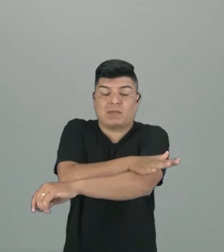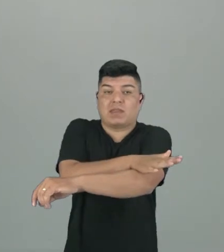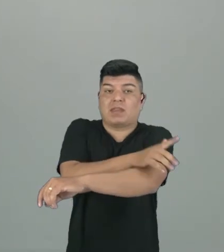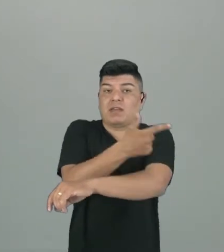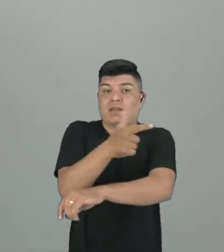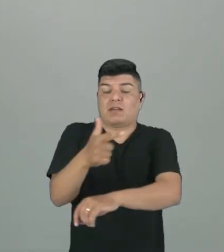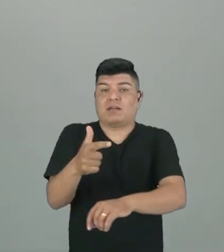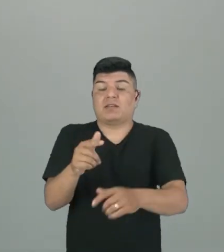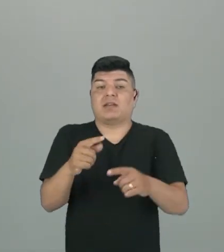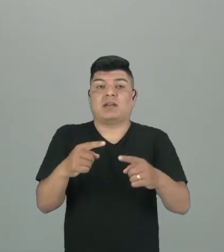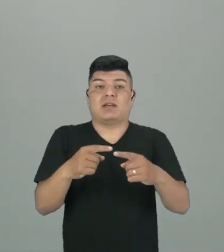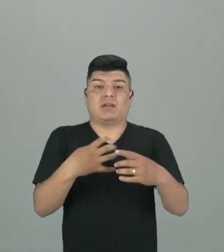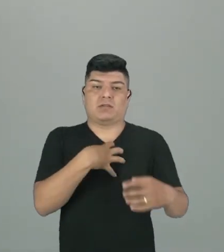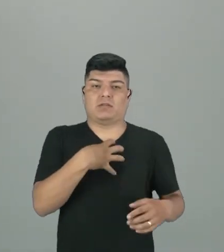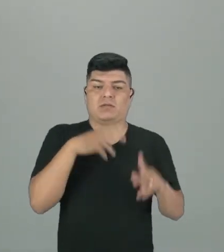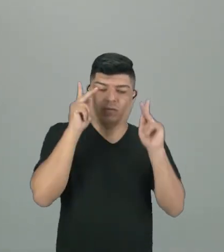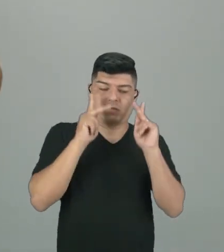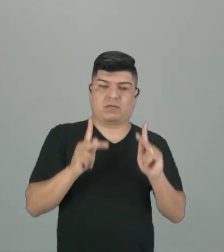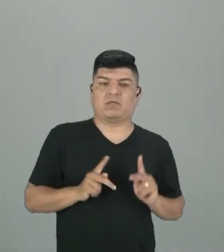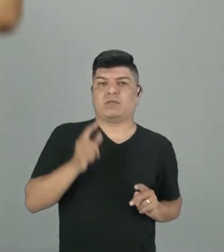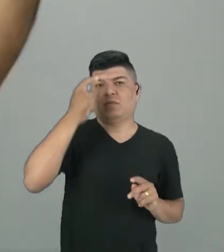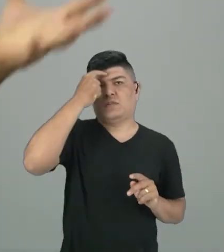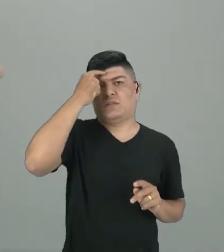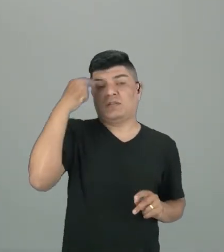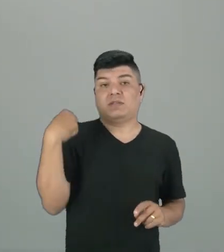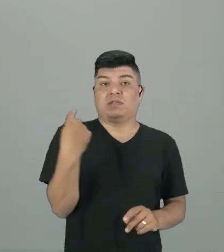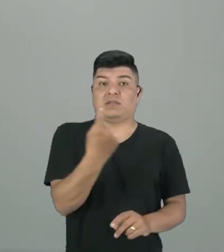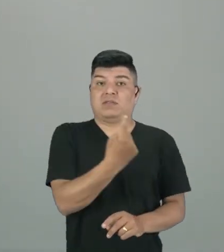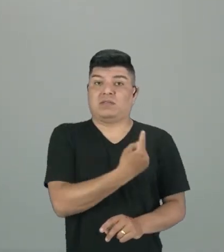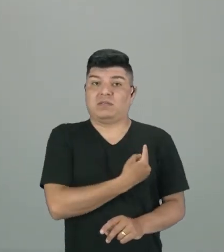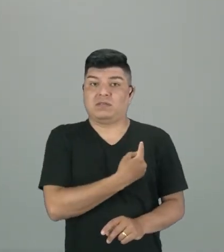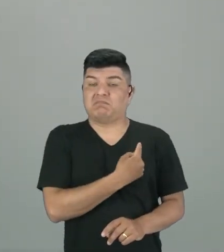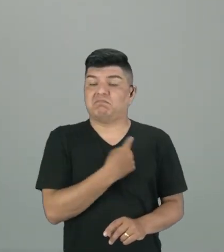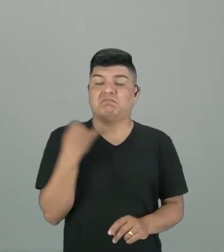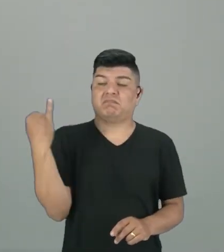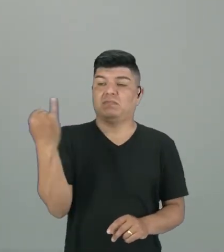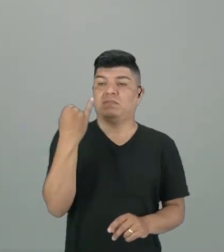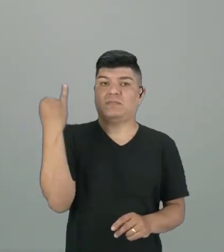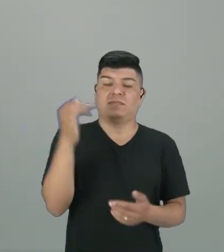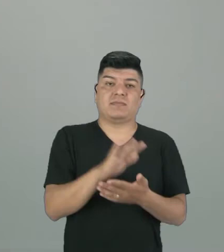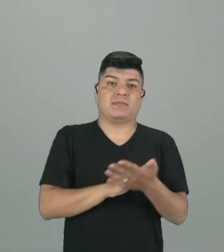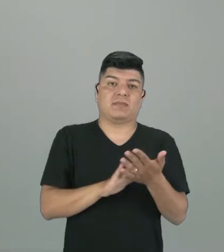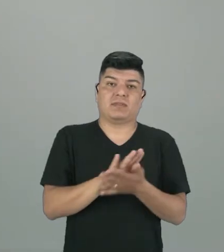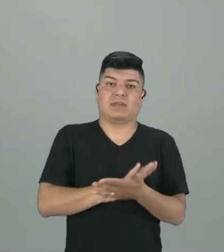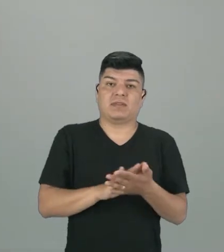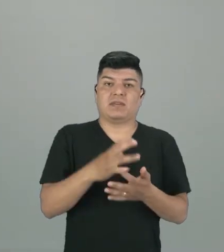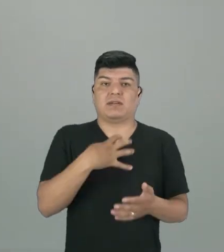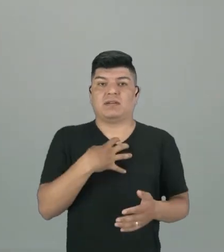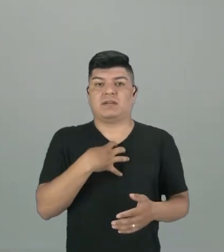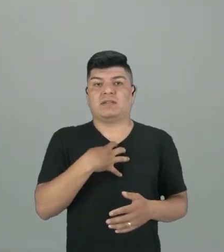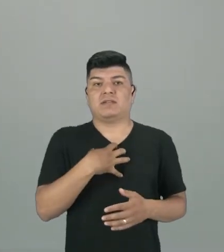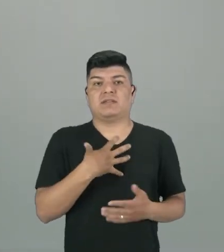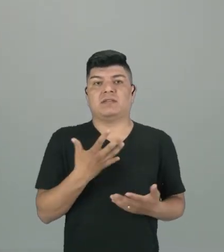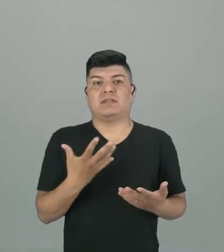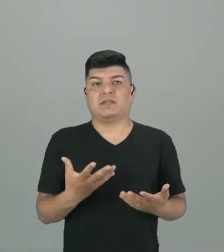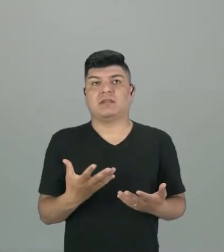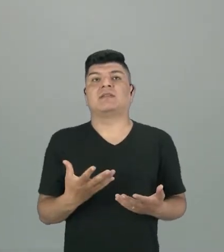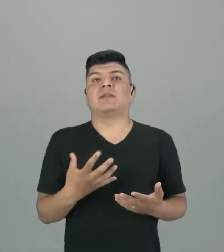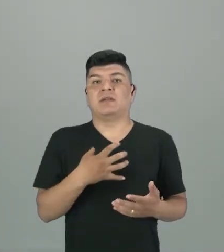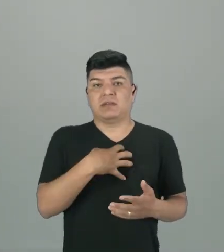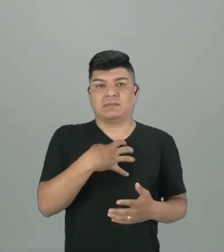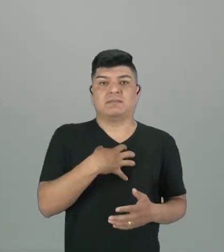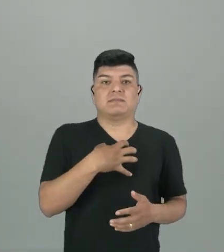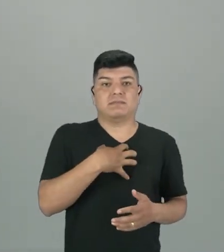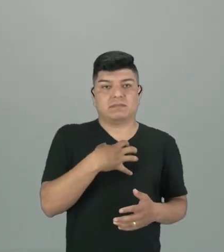um comportamento, um pensamento nosso que a gente não está nem levando em conta, uma manifestação de um modo de ser, ele é um modo de